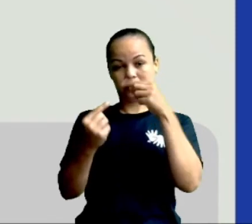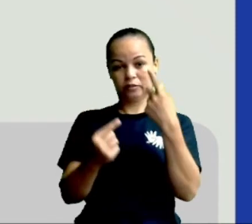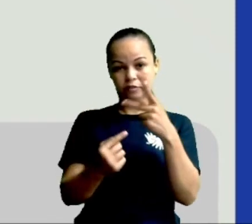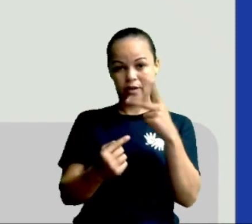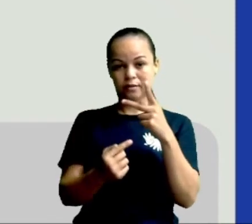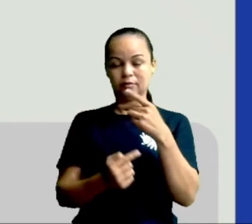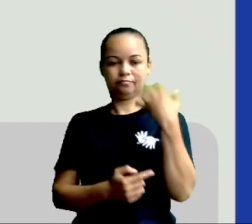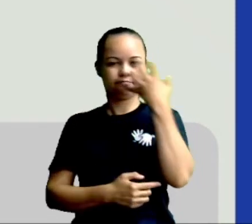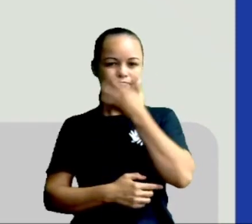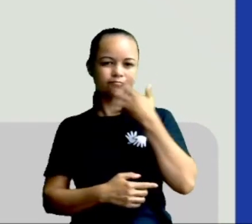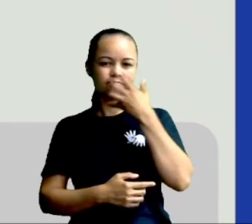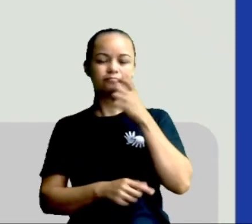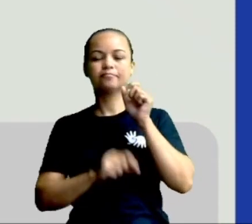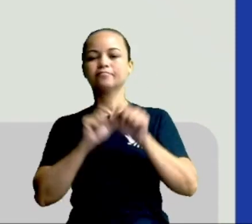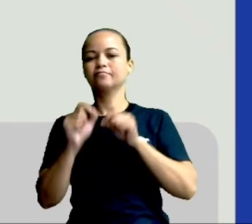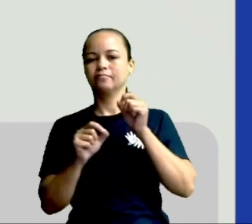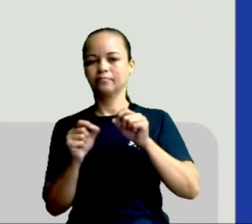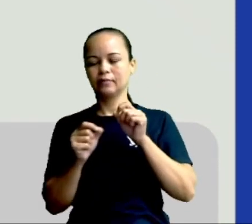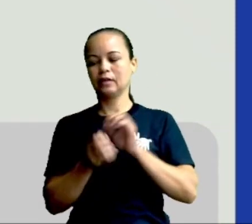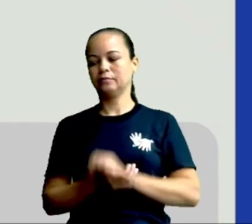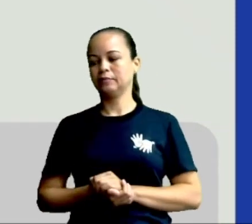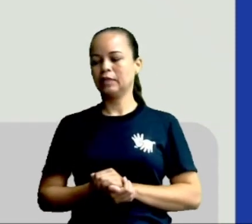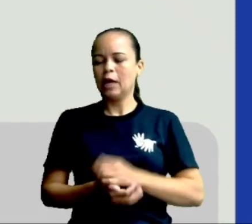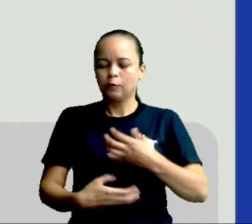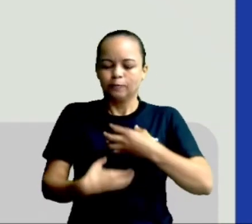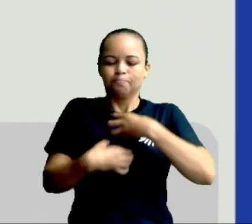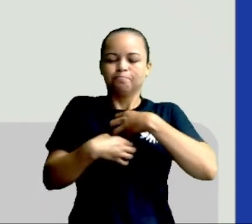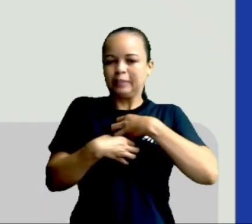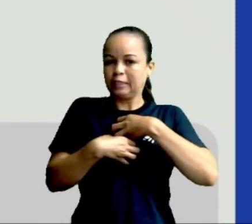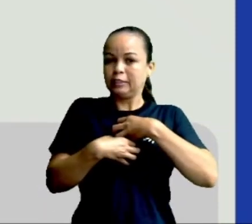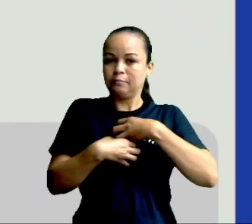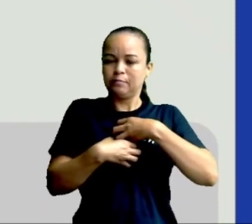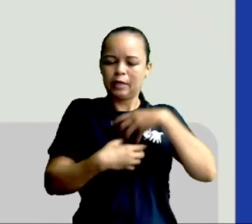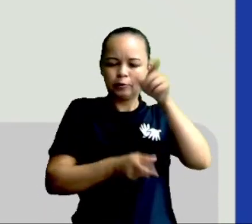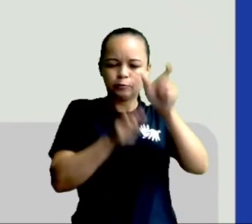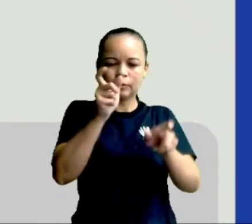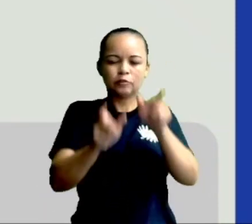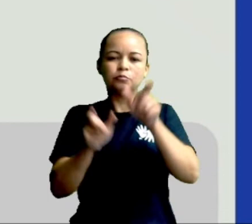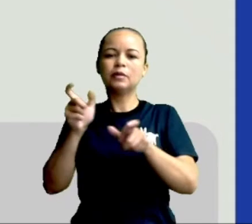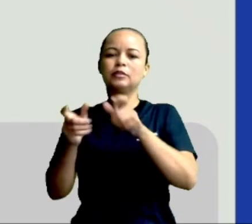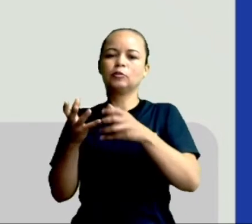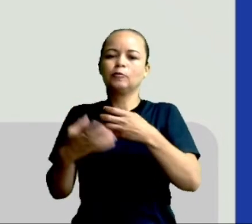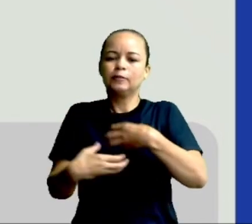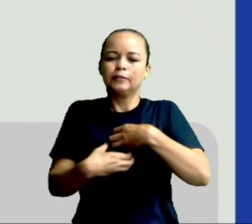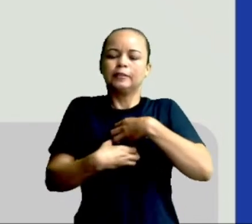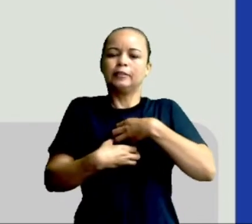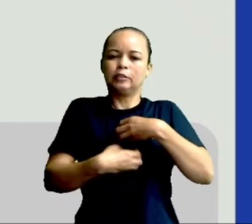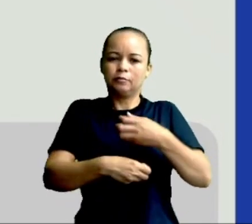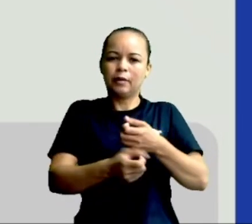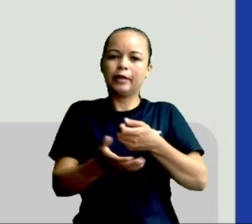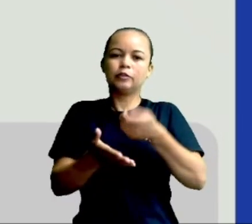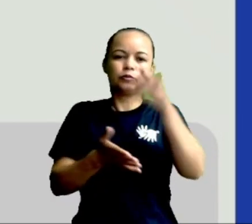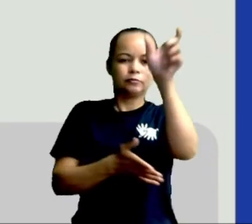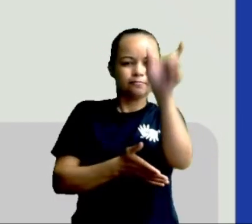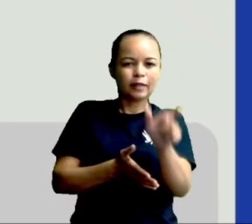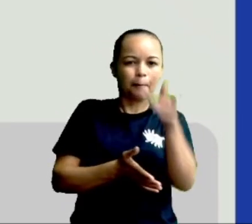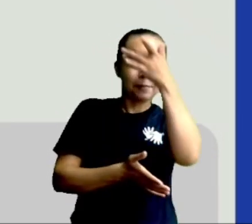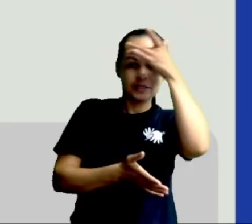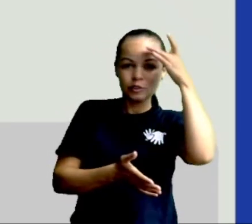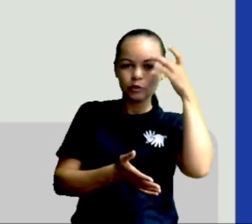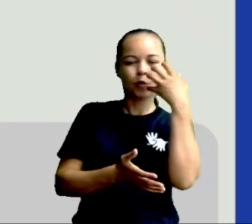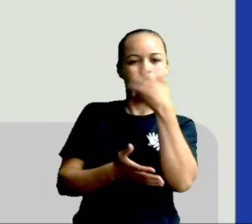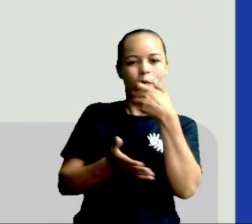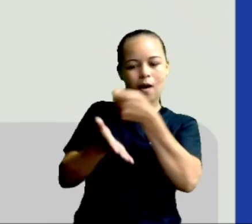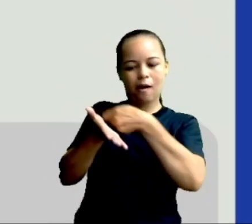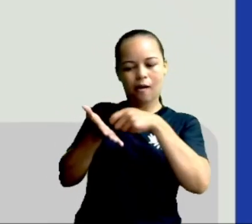música é mostrar o quê? É mostrar os sentimentos, as sensações do autor da música. Percebam